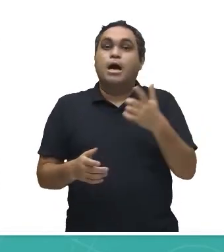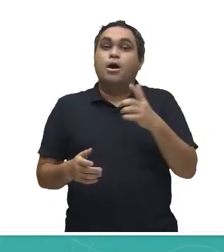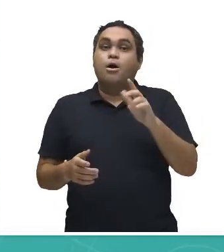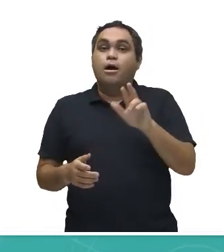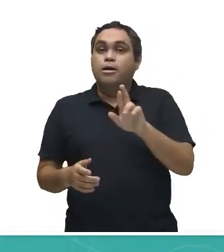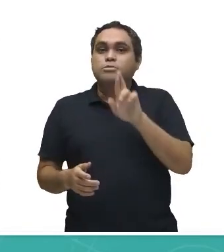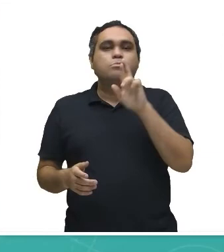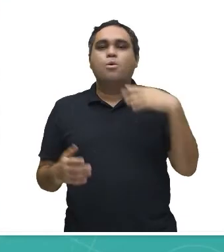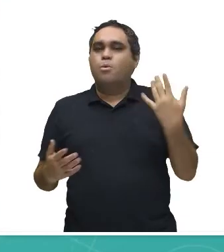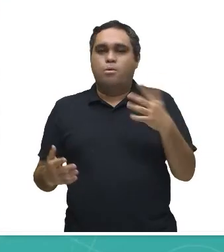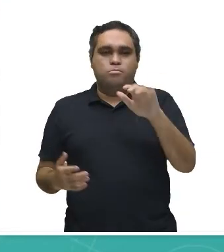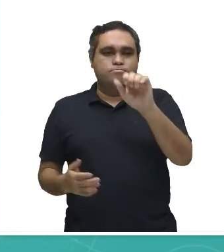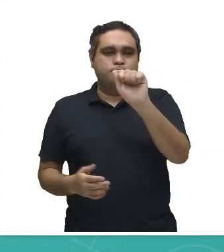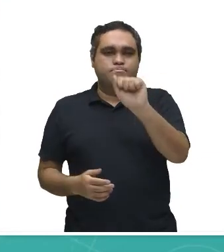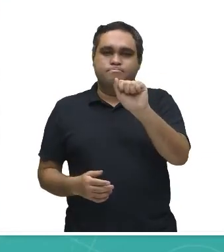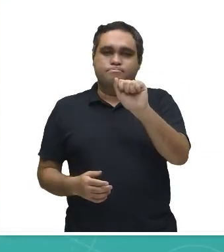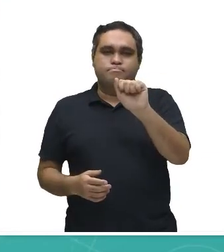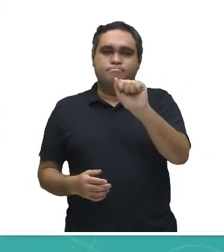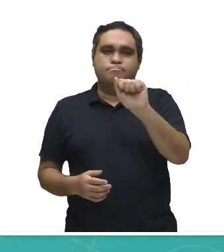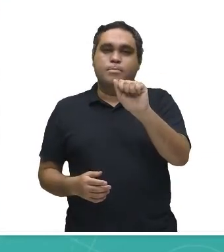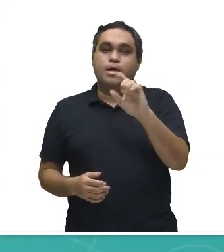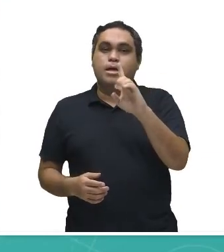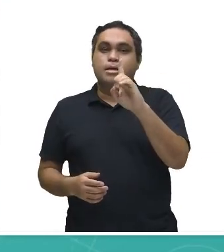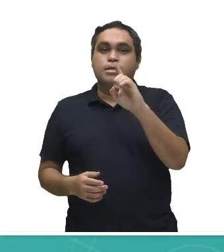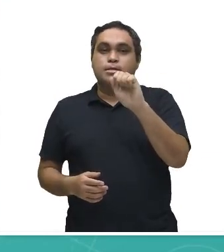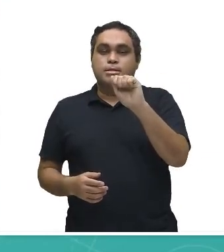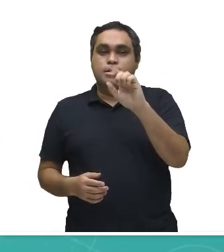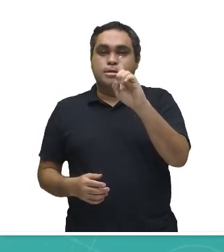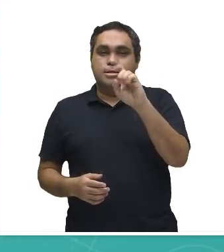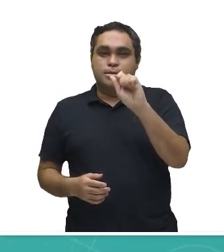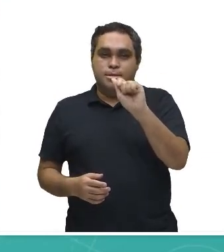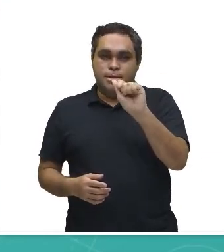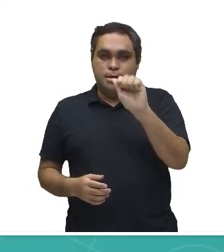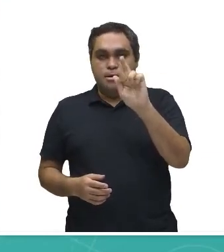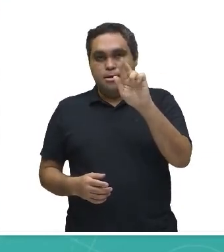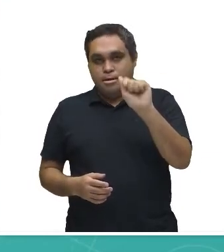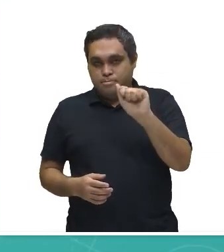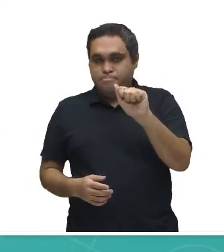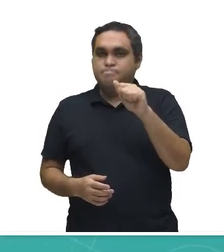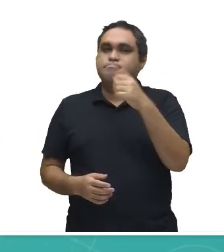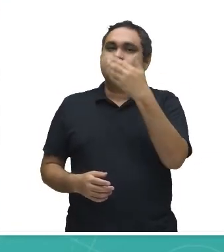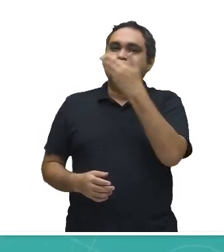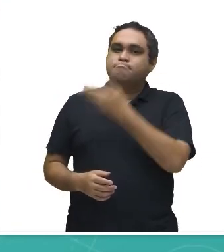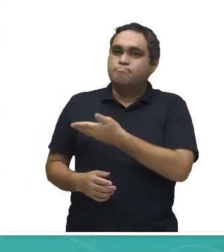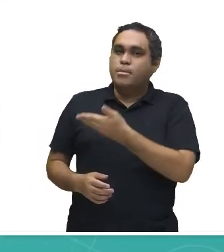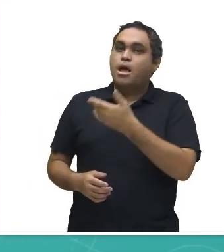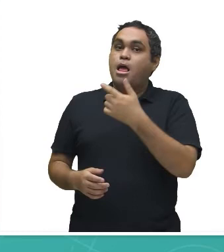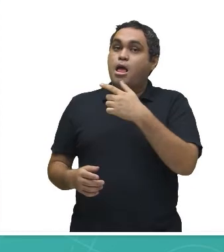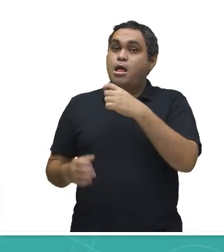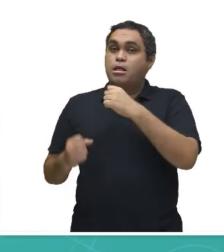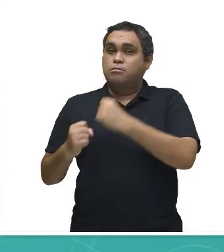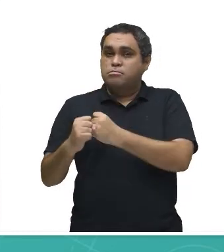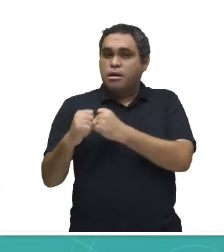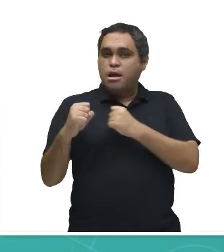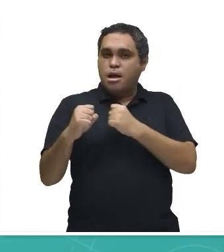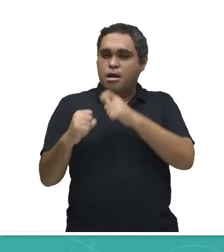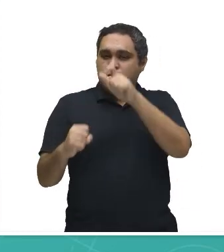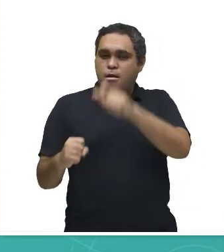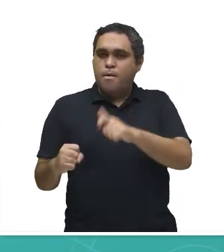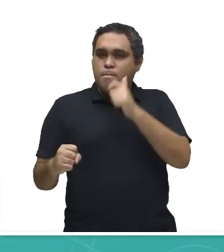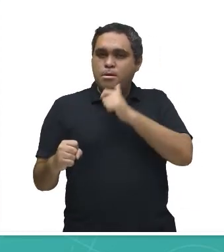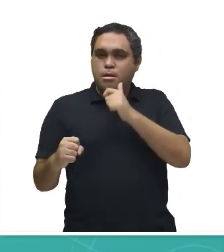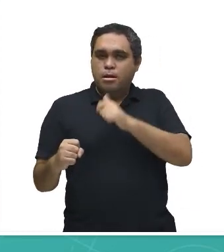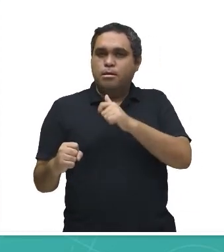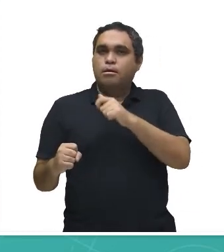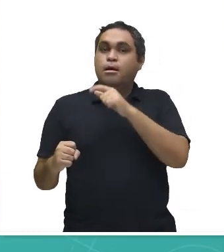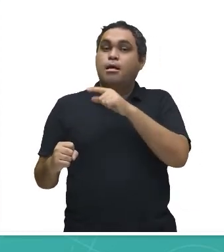Dandara dos Palmares, como ela é conhecida, né? Temos aí no nosso comentário, foi uma guerreira negra do período colonial do Brasil. Após